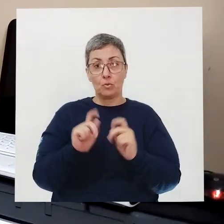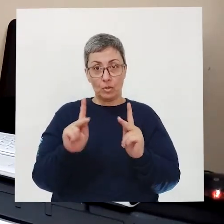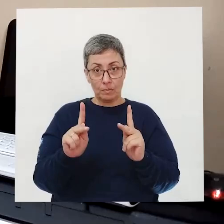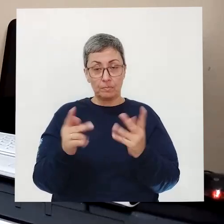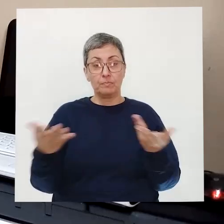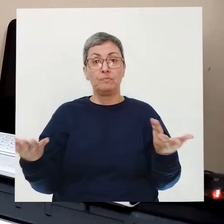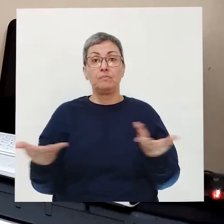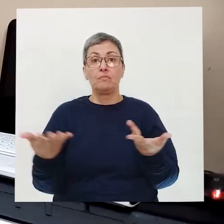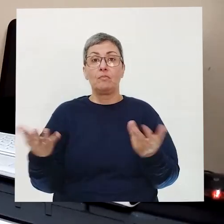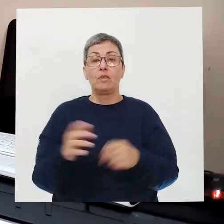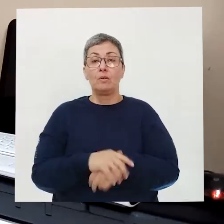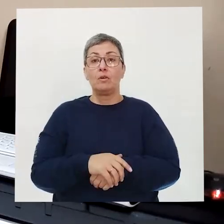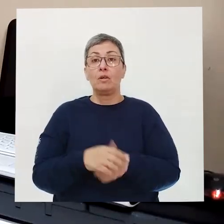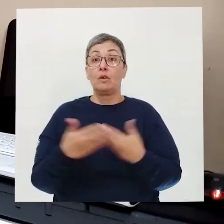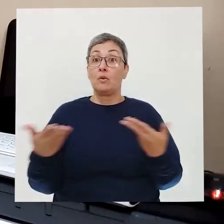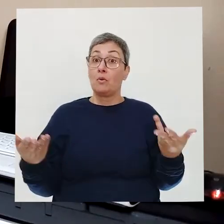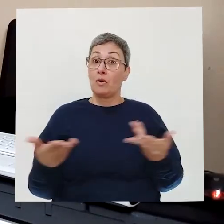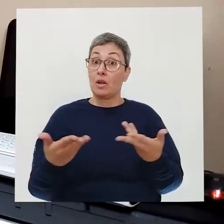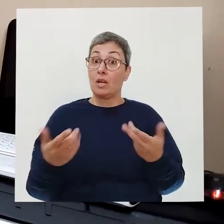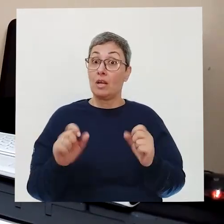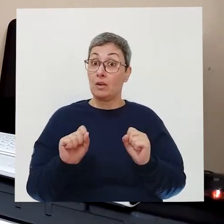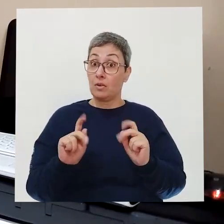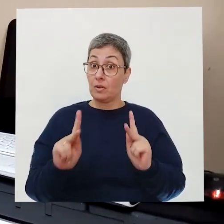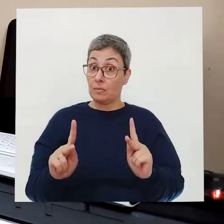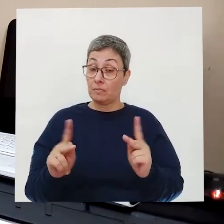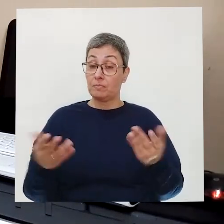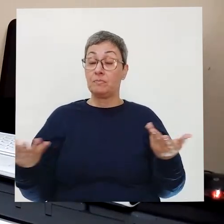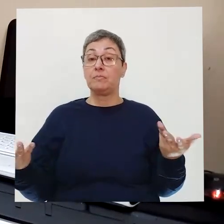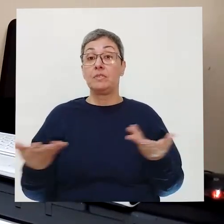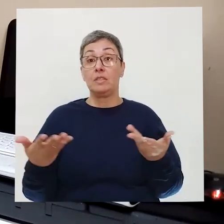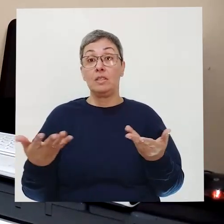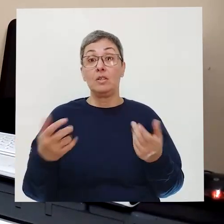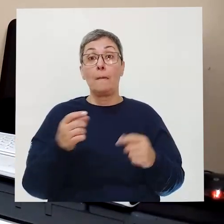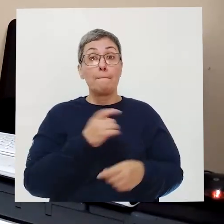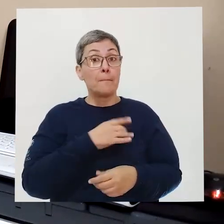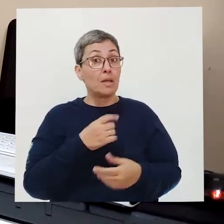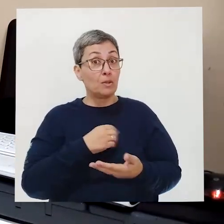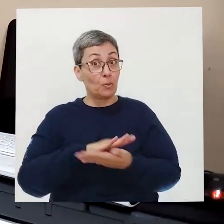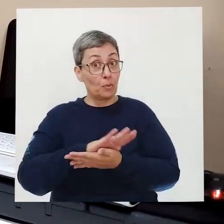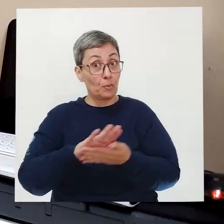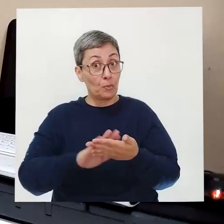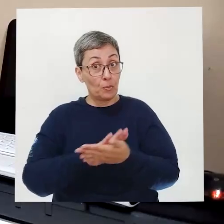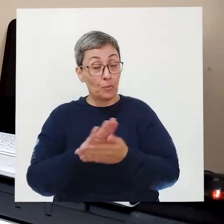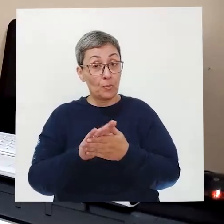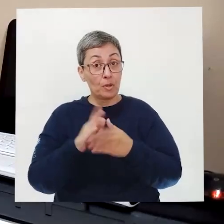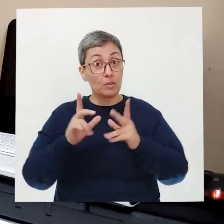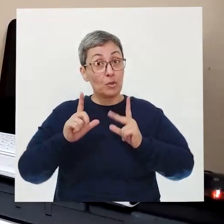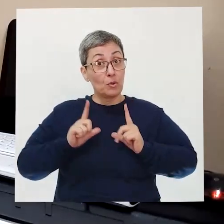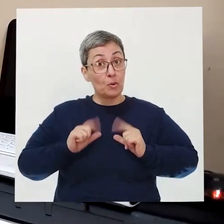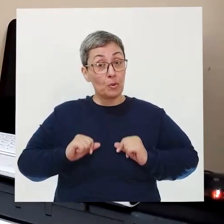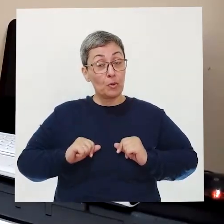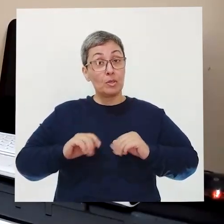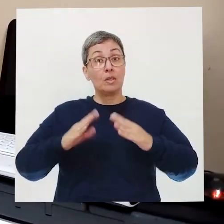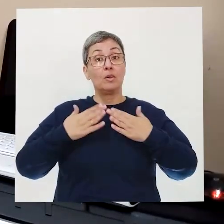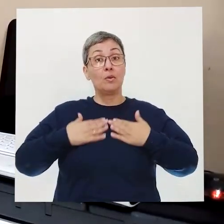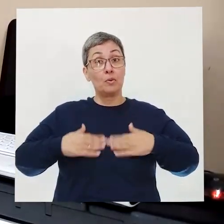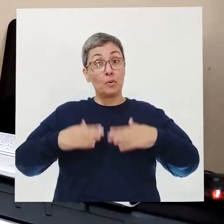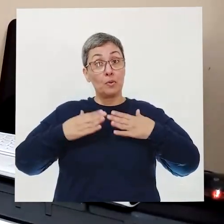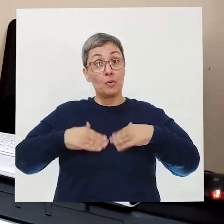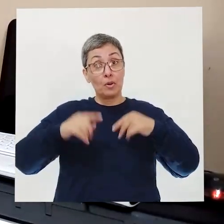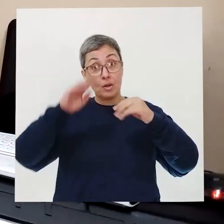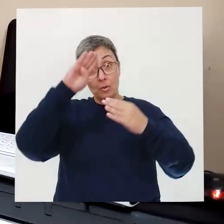tá bom? Bom, por enquanto é isso, tá? Sem medo, com muita tranquilidade, com